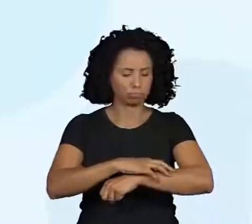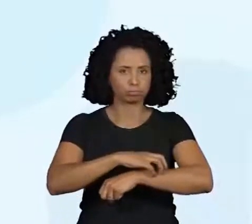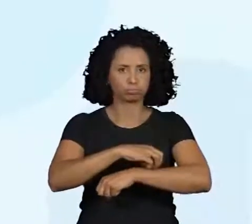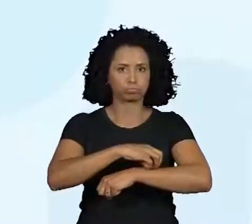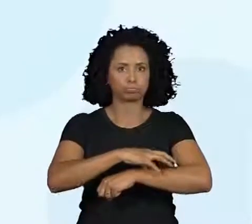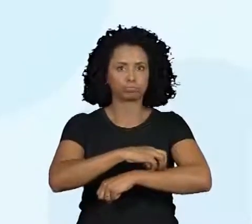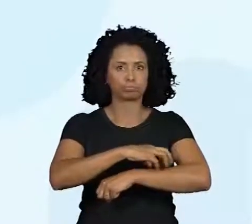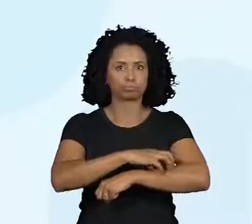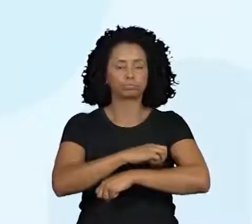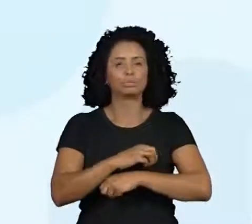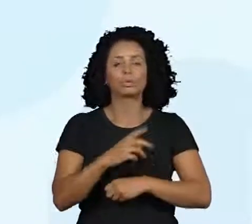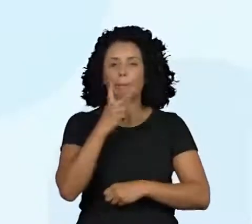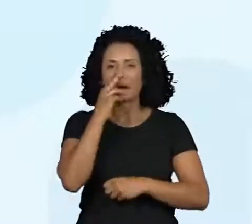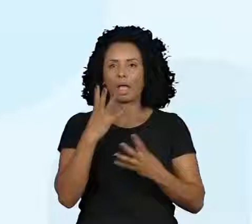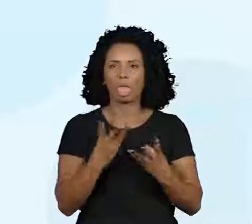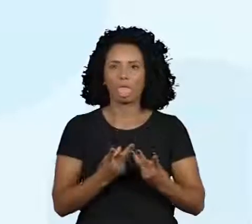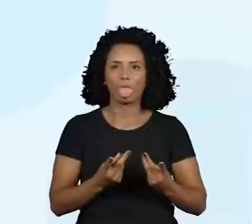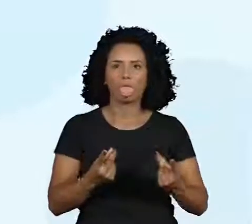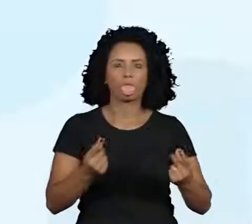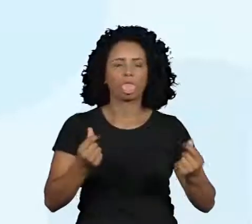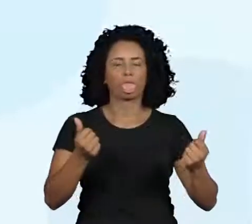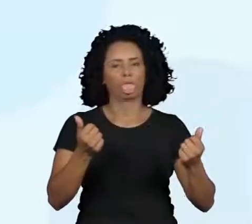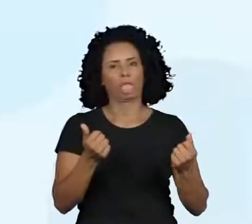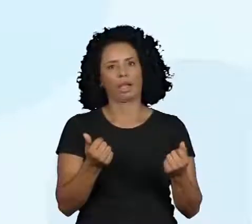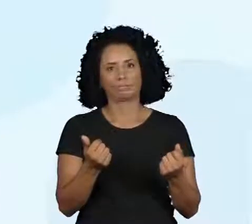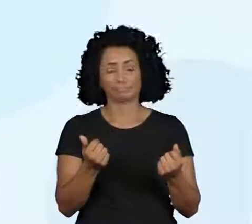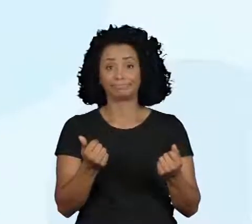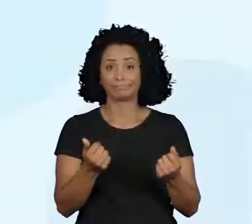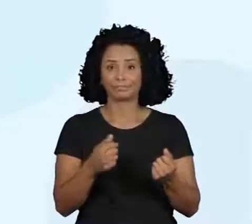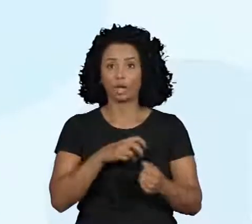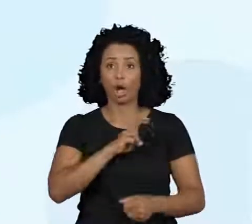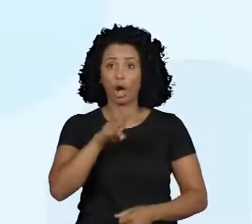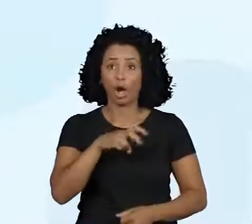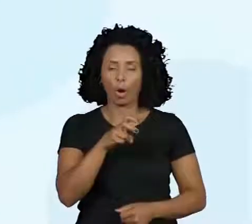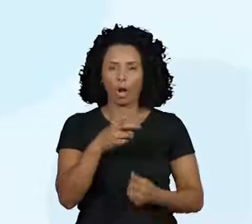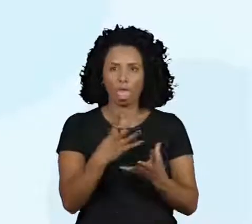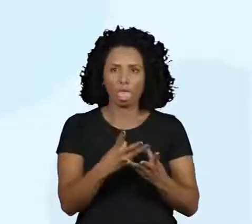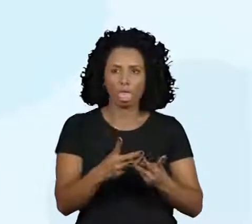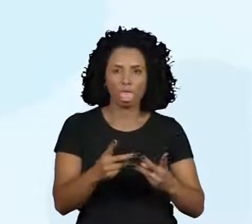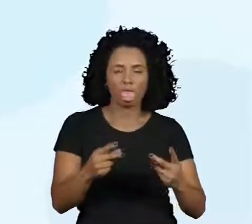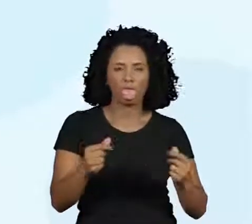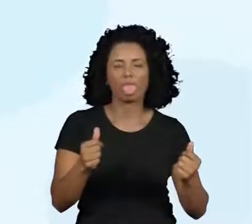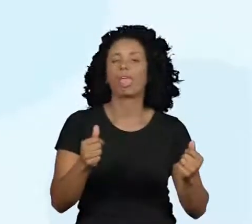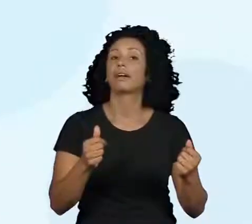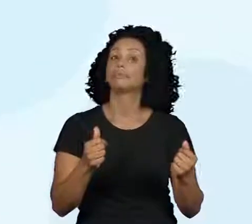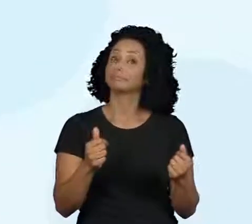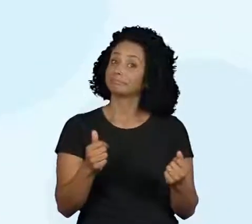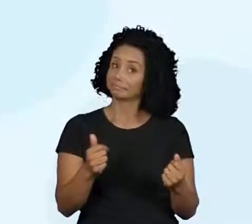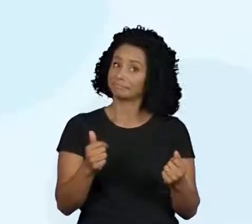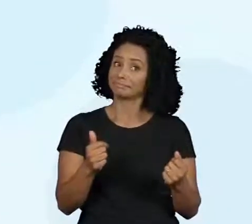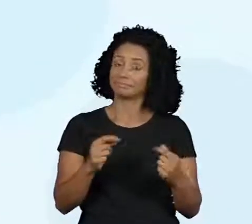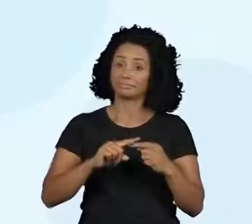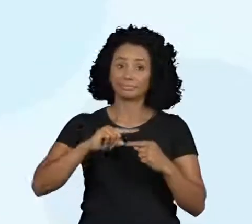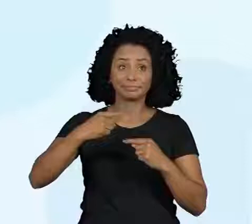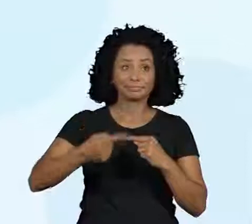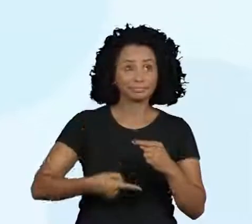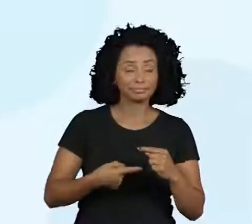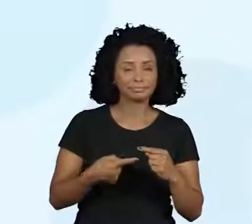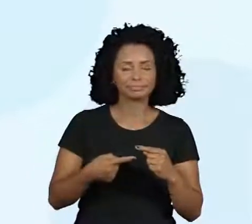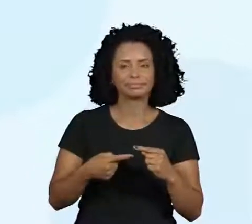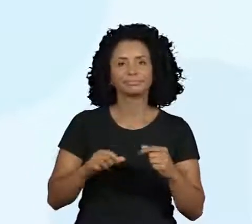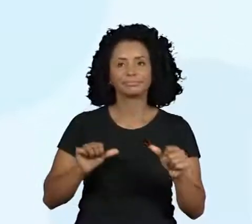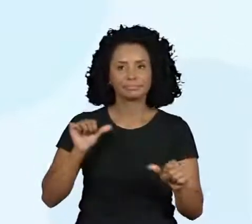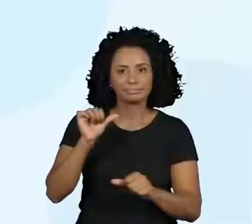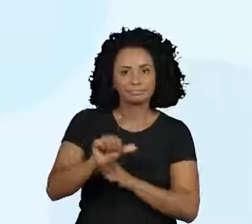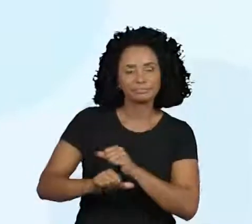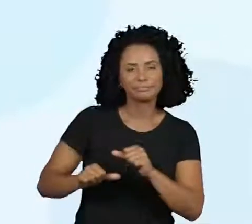os decompositores e vão decompor aí o tecido dessa cobra e transformar,